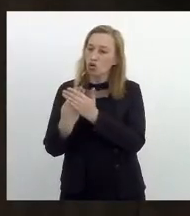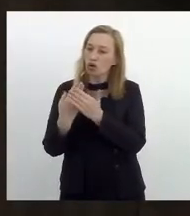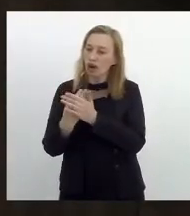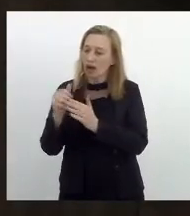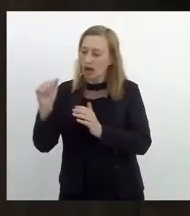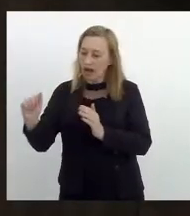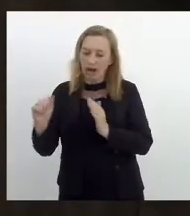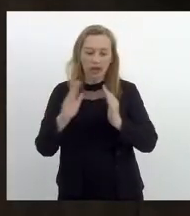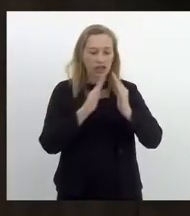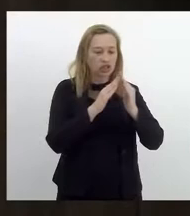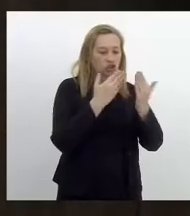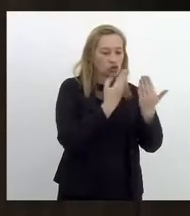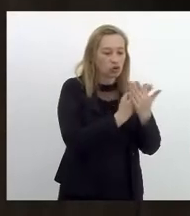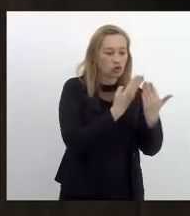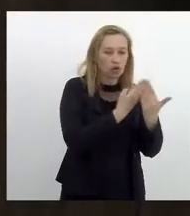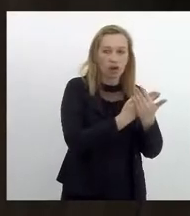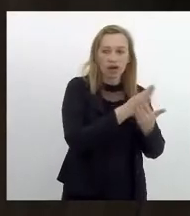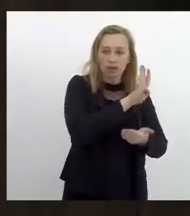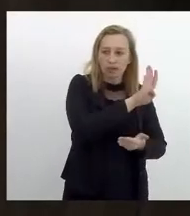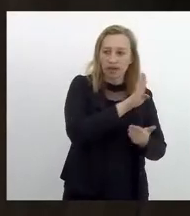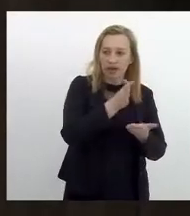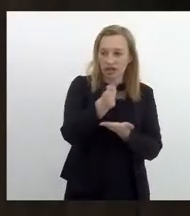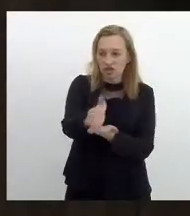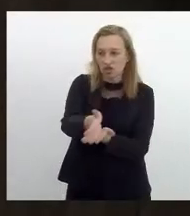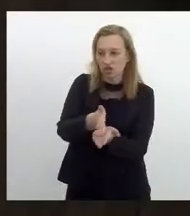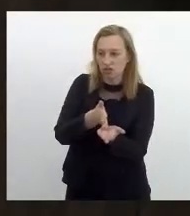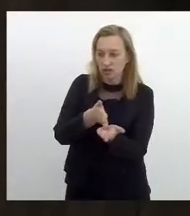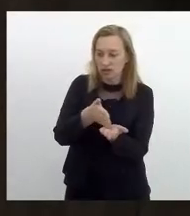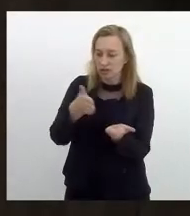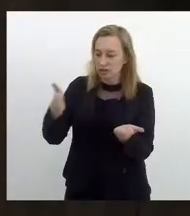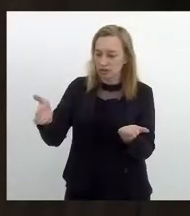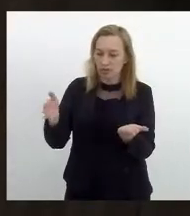evidentemente, o desejável, o que se busca, é que